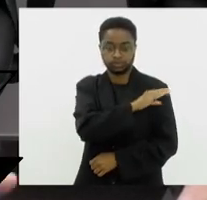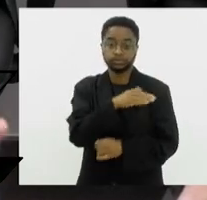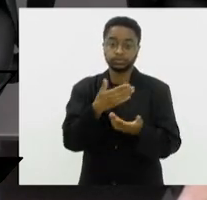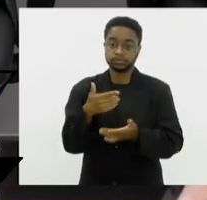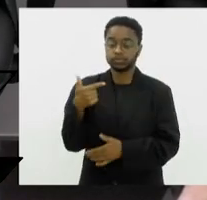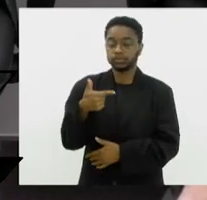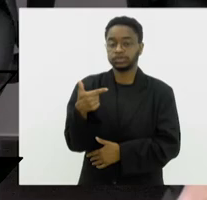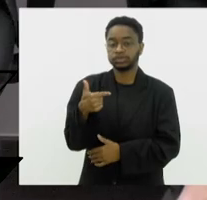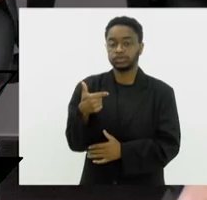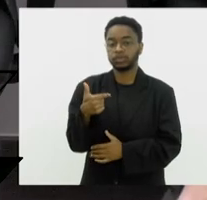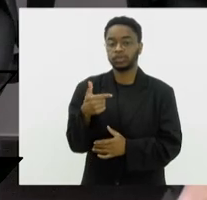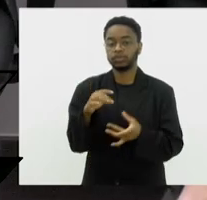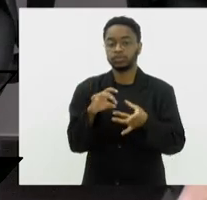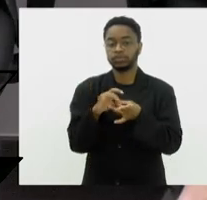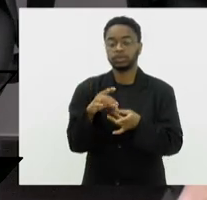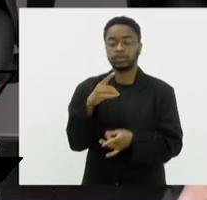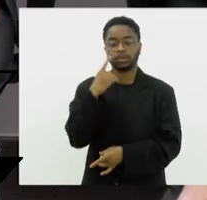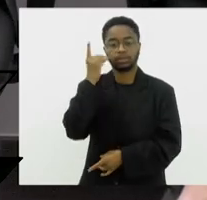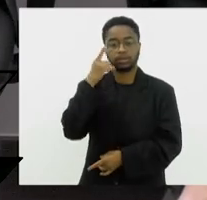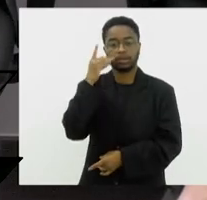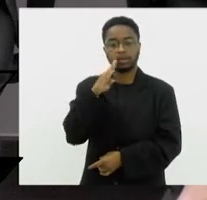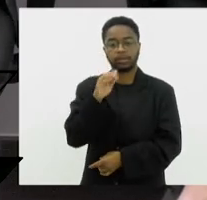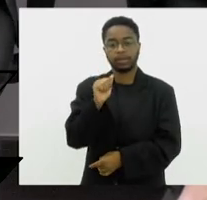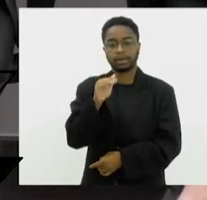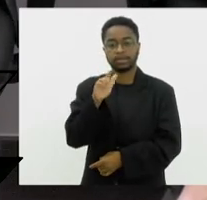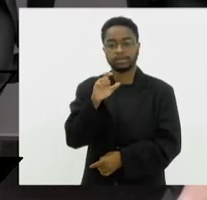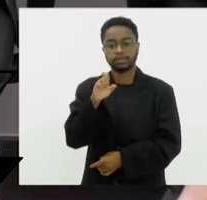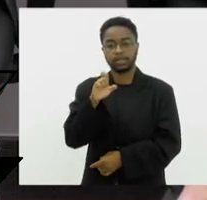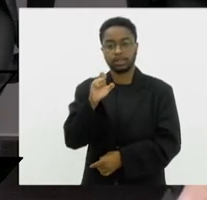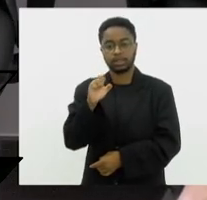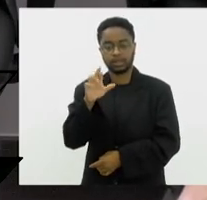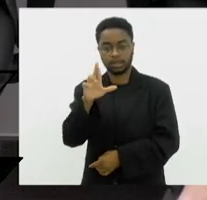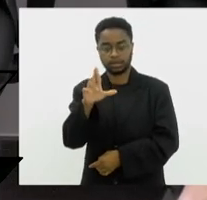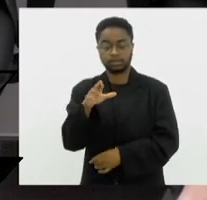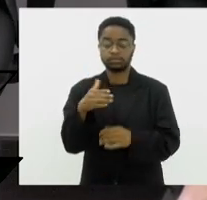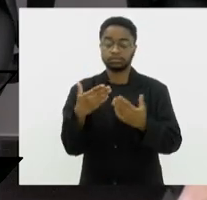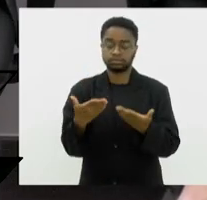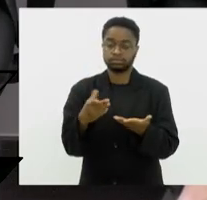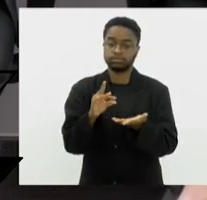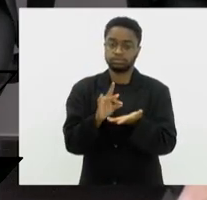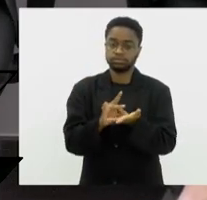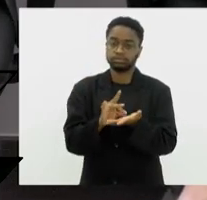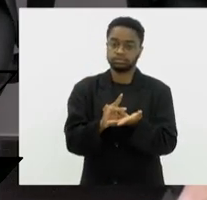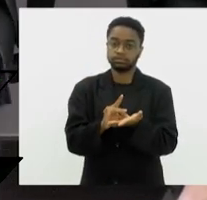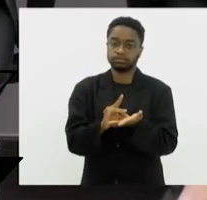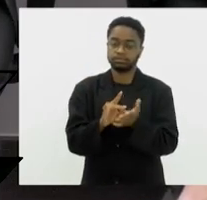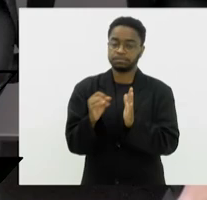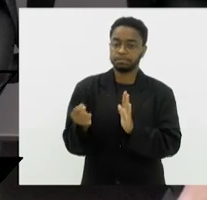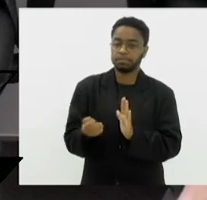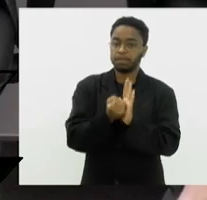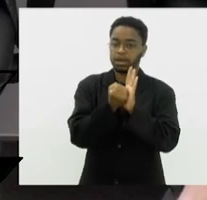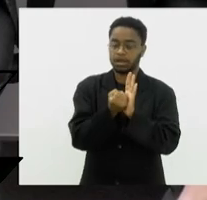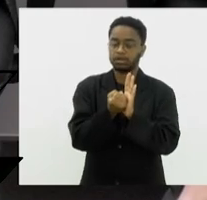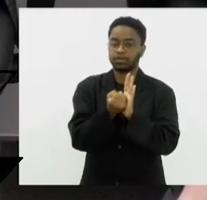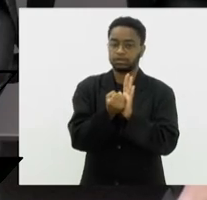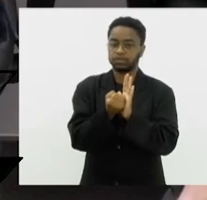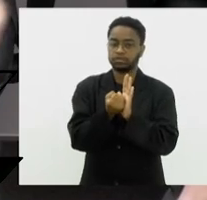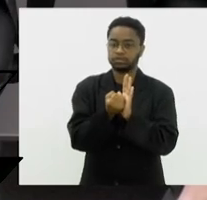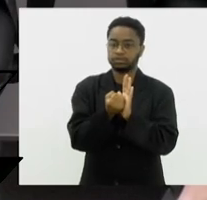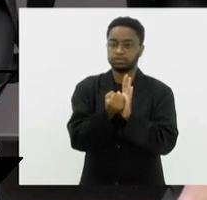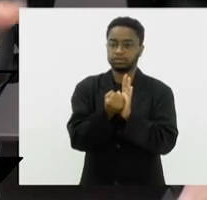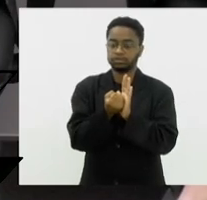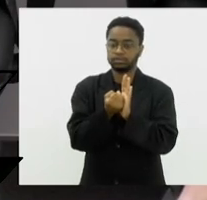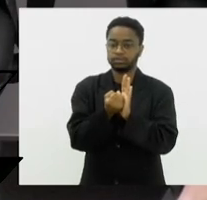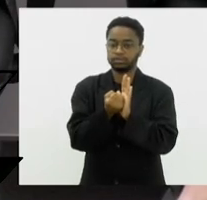o deputado Rodrigo Bacelar. Isto é um fato assim, muito, muito marcante, né, de quem